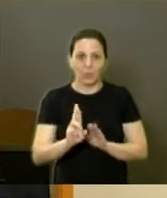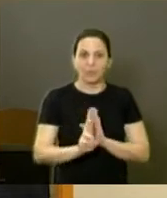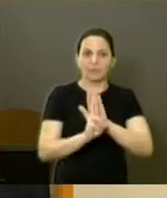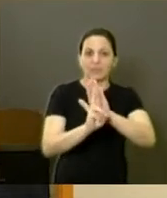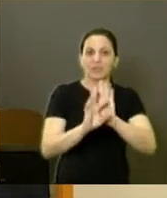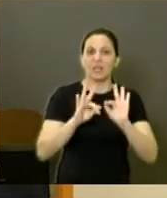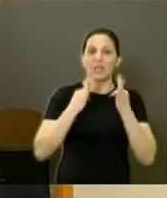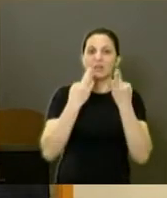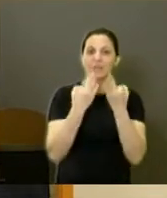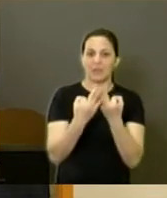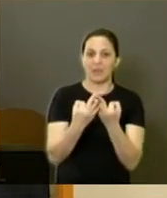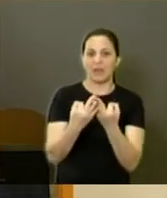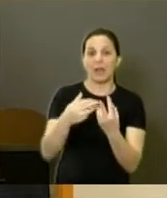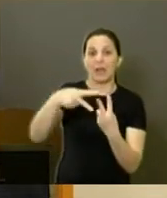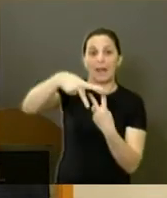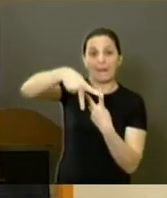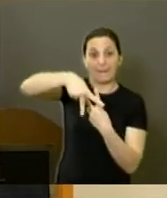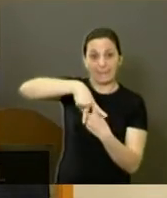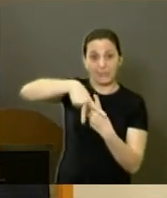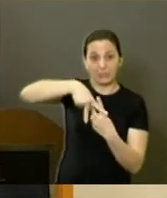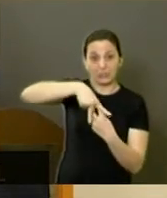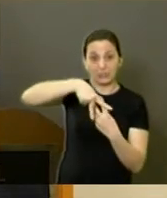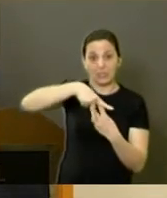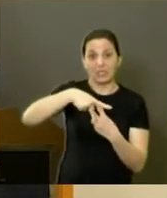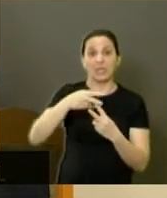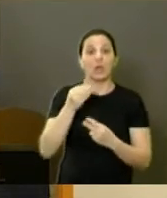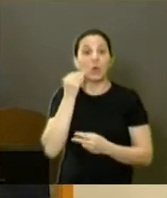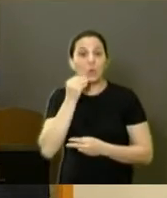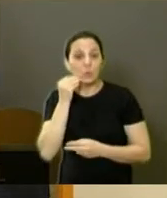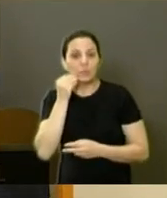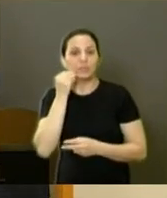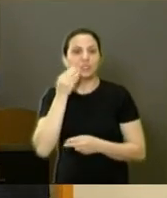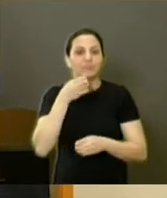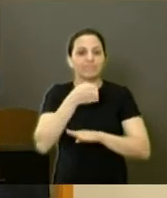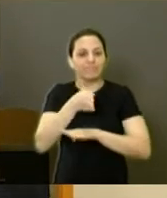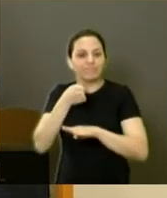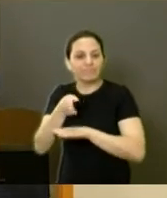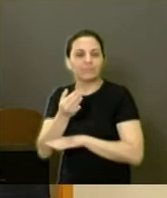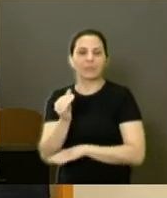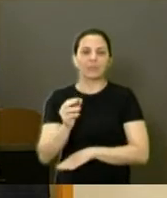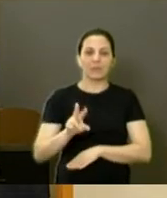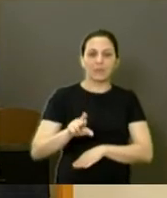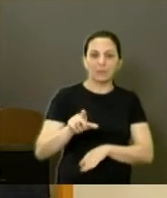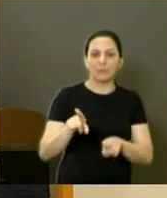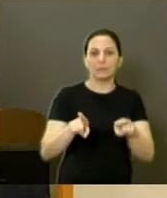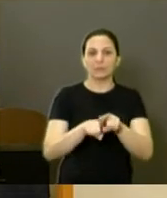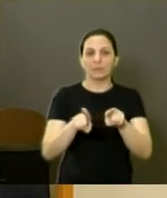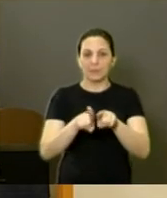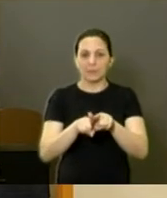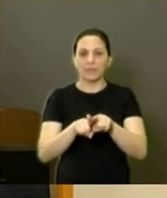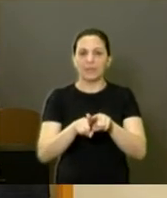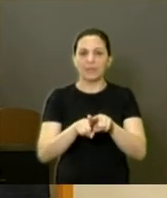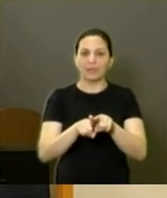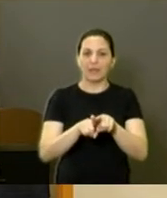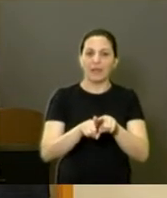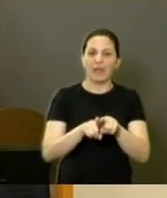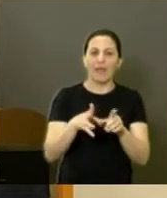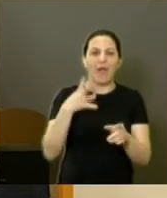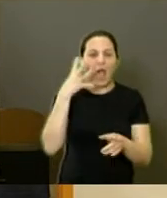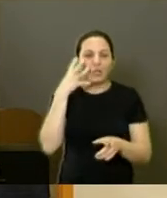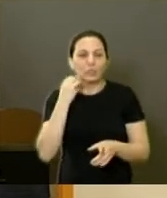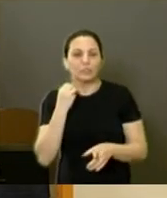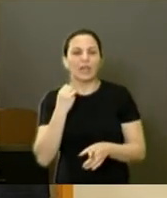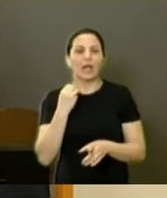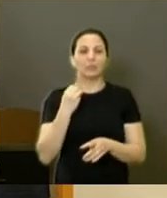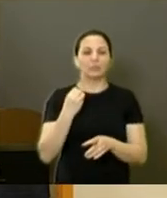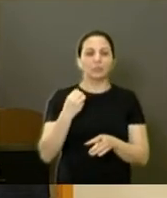família das lojas que eu tive a oportunidade de ter, e os meus irmãos também, que a gente, né, desde cedo foi adotado por todos vocês, e